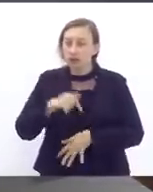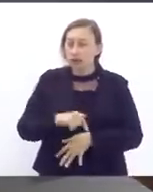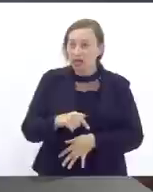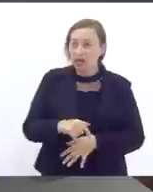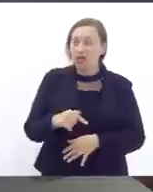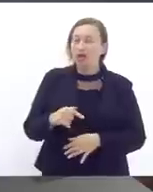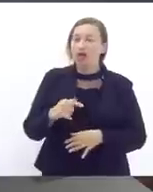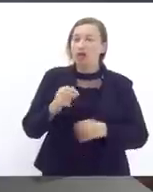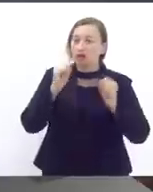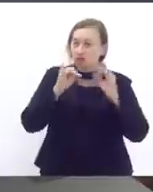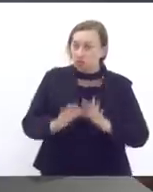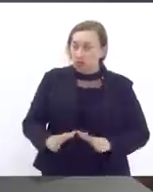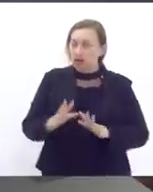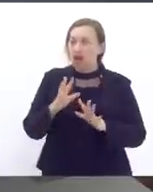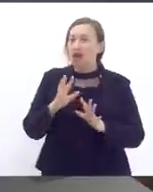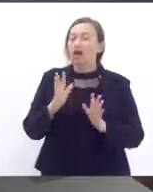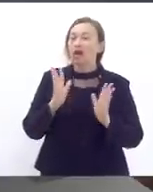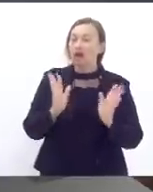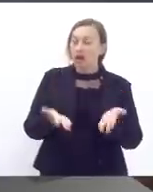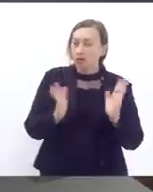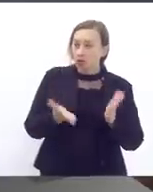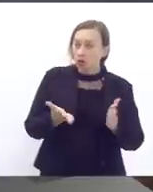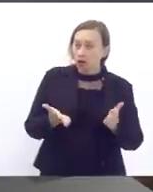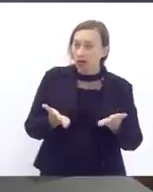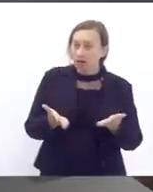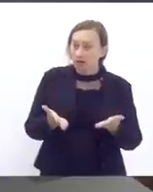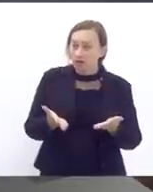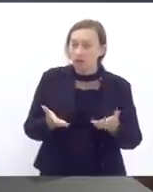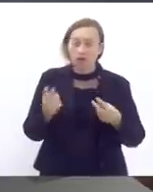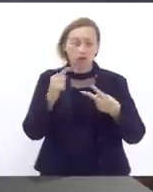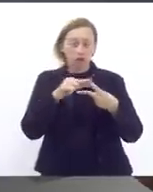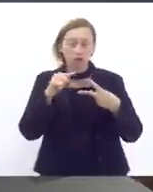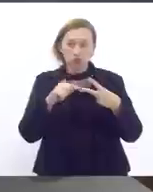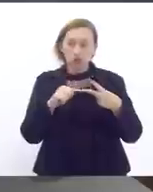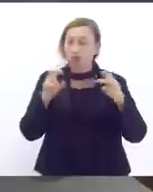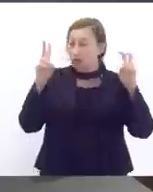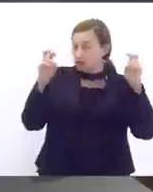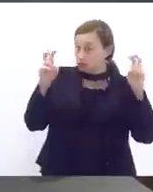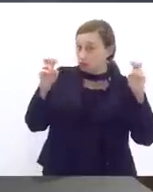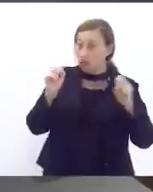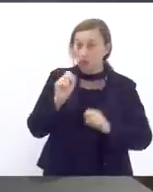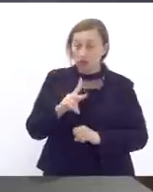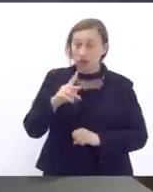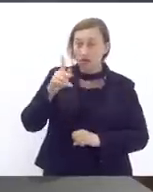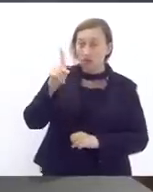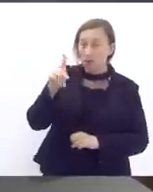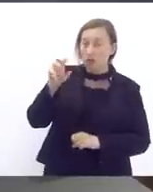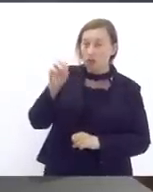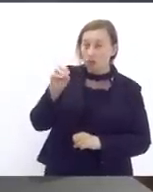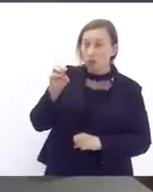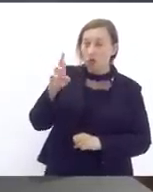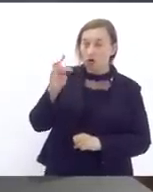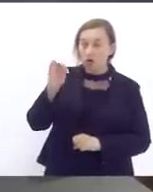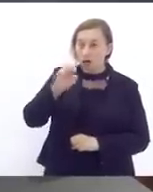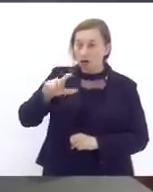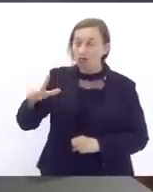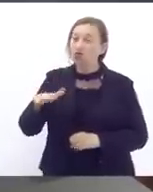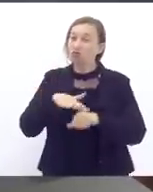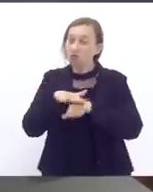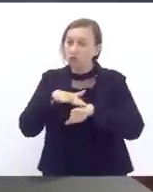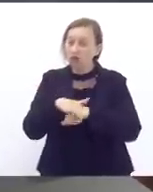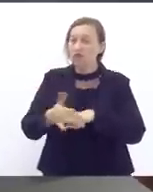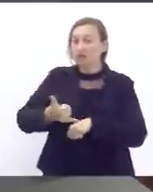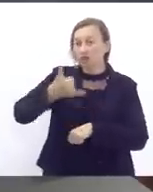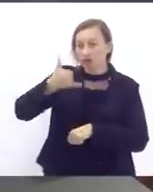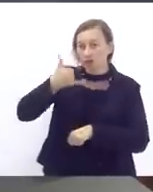te dar alguma resposta precisa dos dois casos tá bom Portugal a gente conversa com telefone você fala comigo